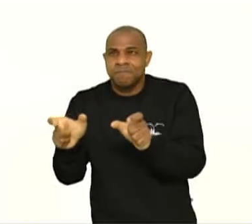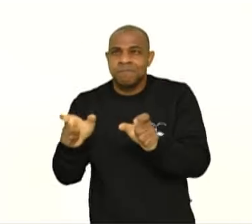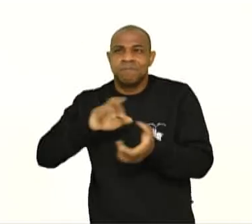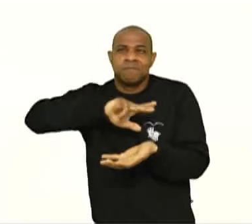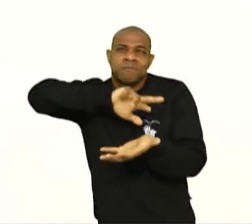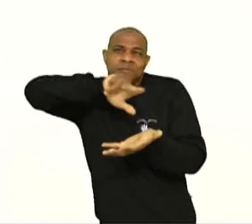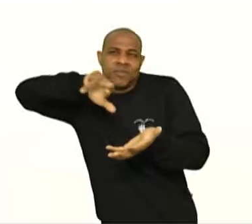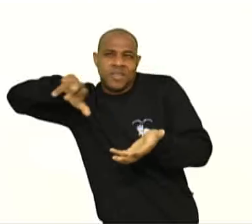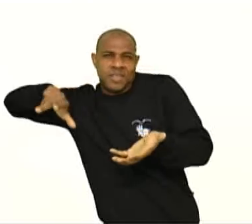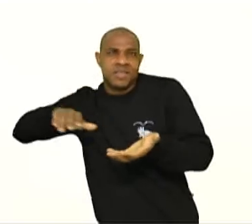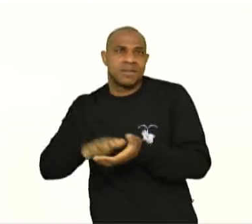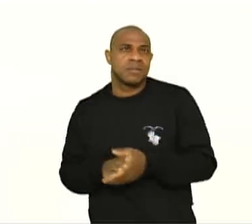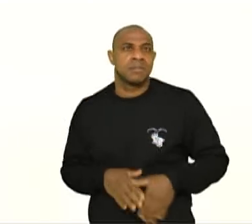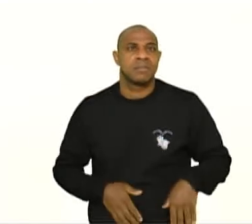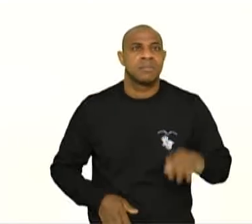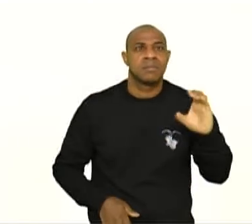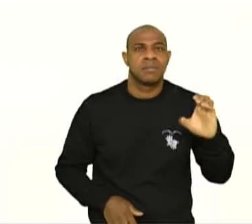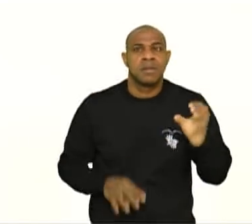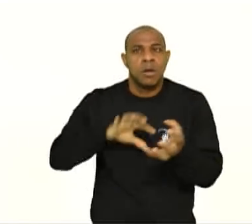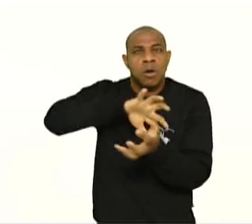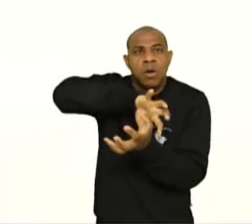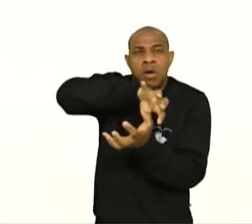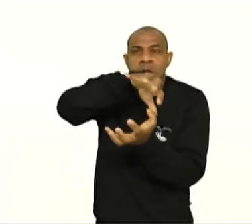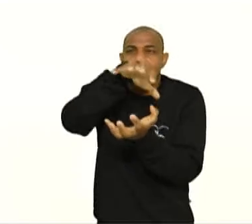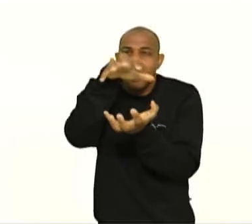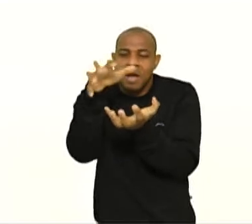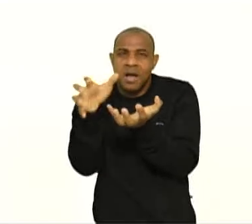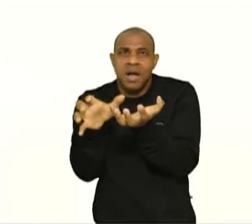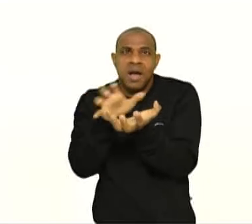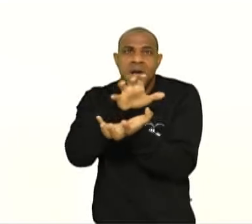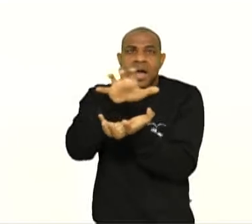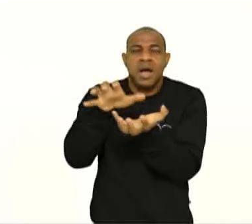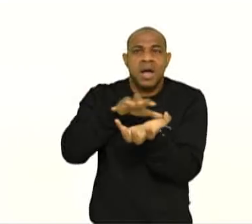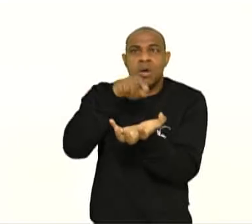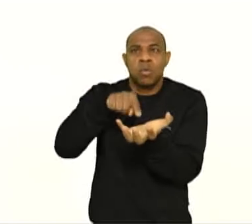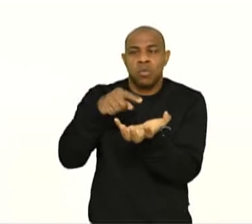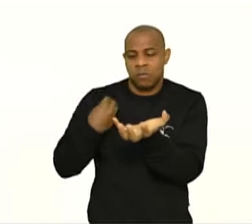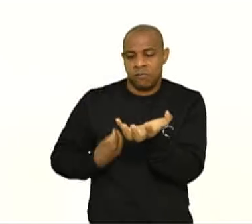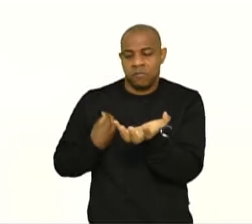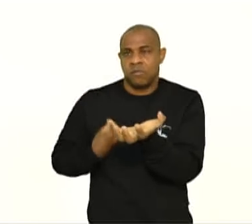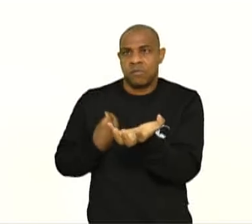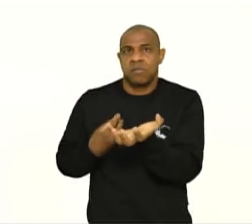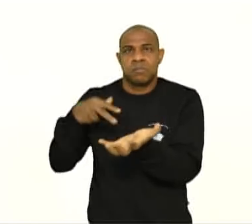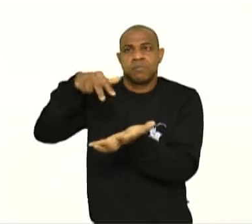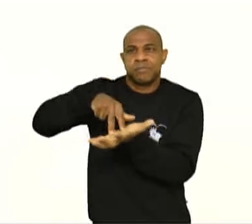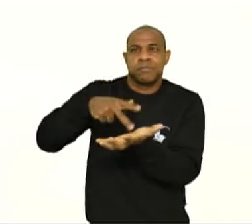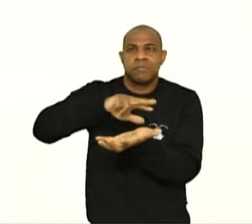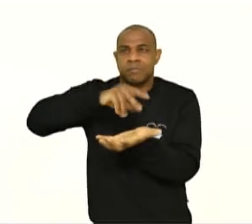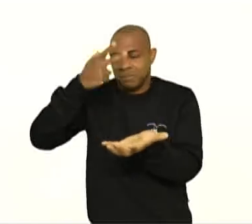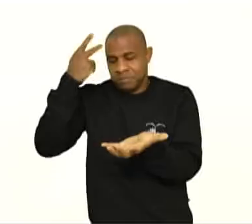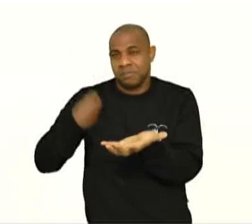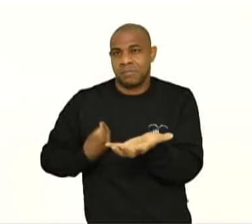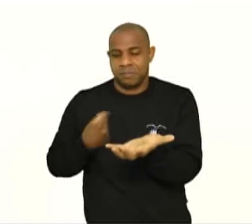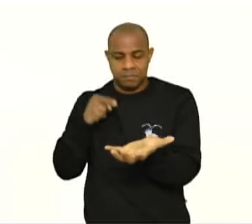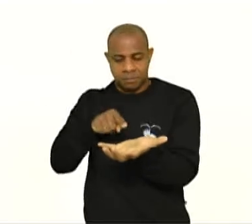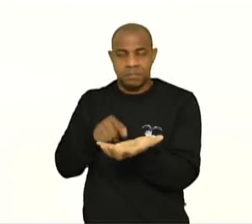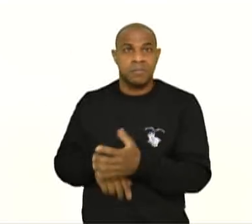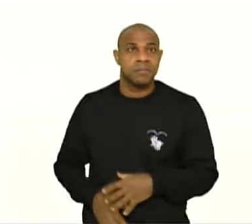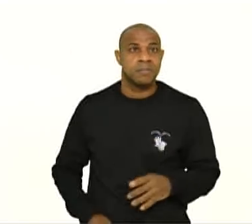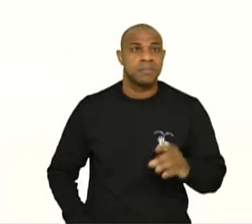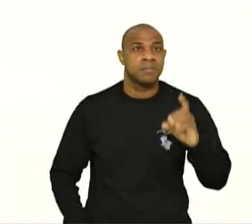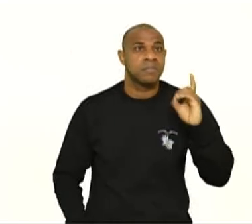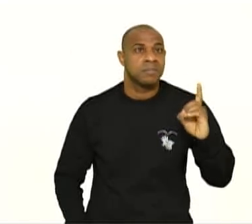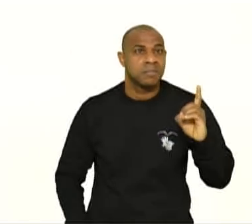Letra C. Ecossistema é a porção da Terra biologicamente habitada. E letra D. Comunidade é o conjunto